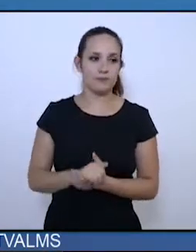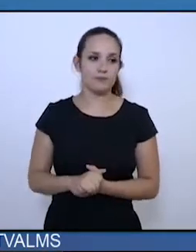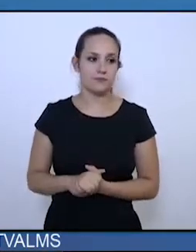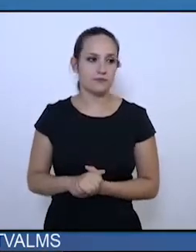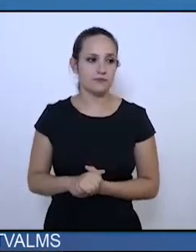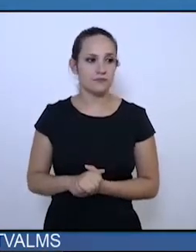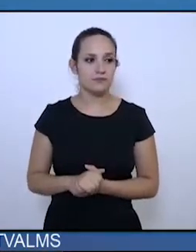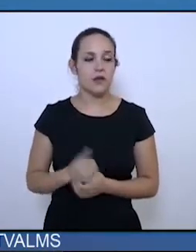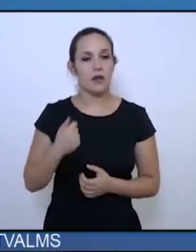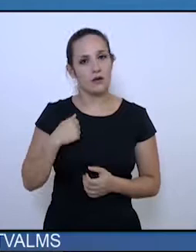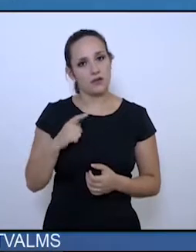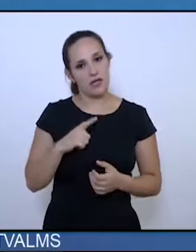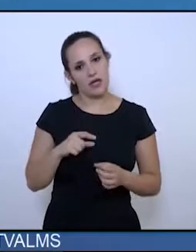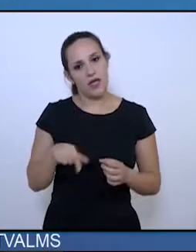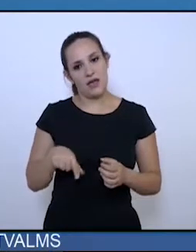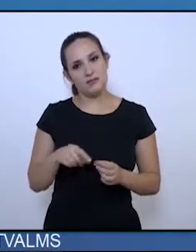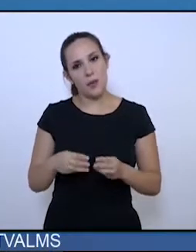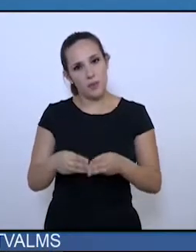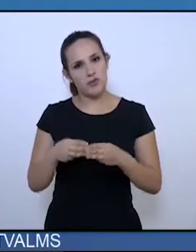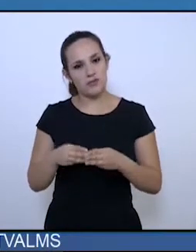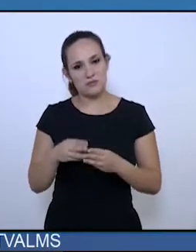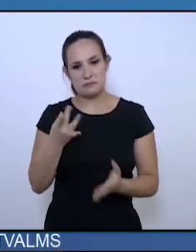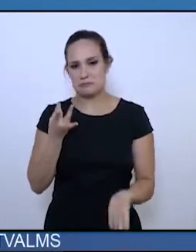Então, isso aqui é uma moção de repúdio